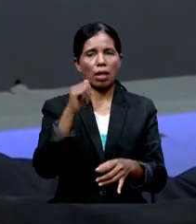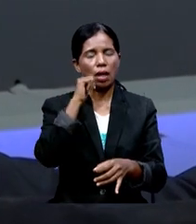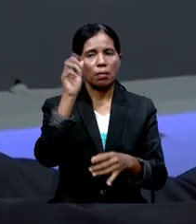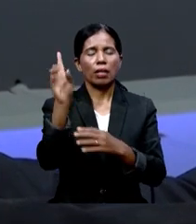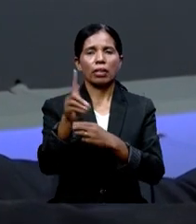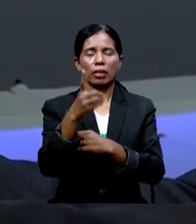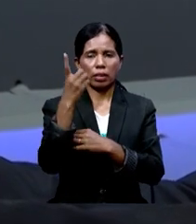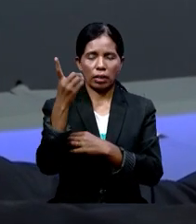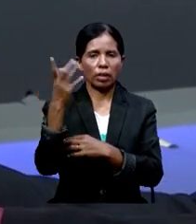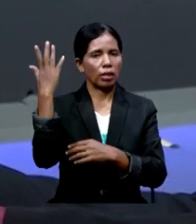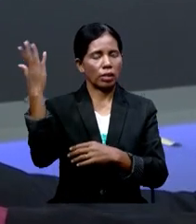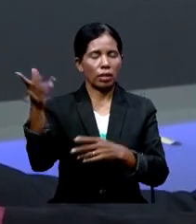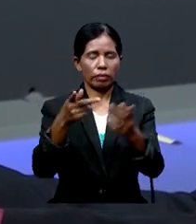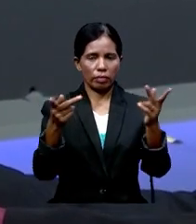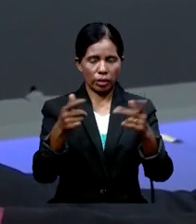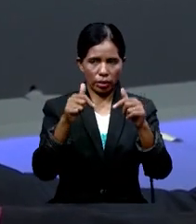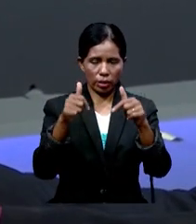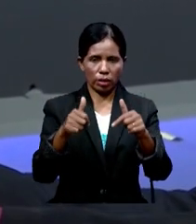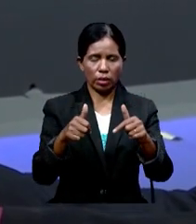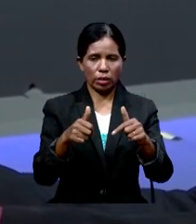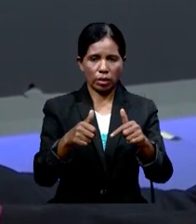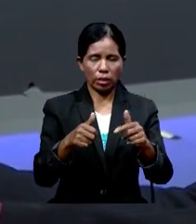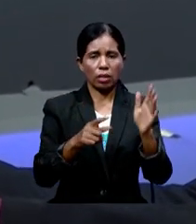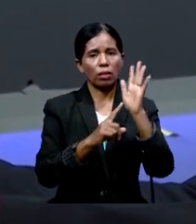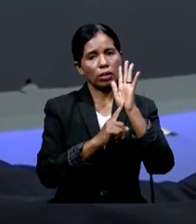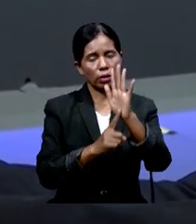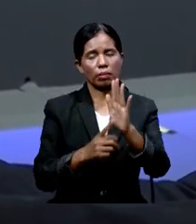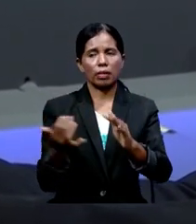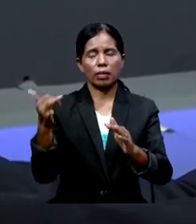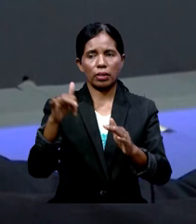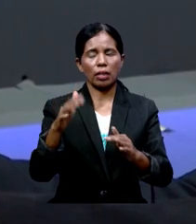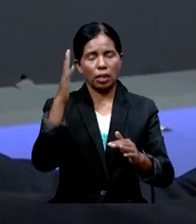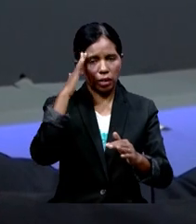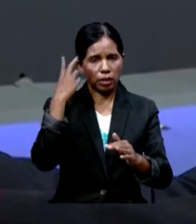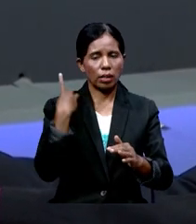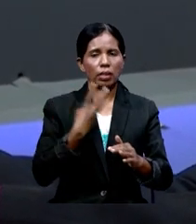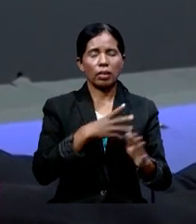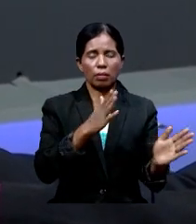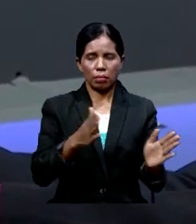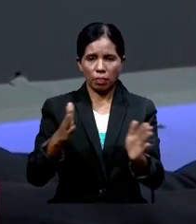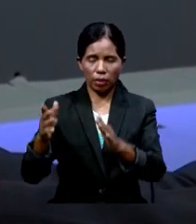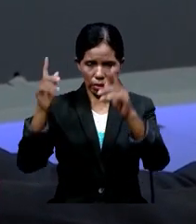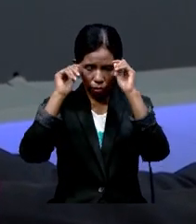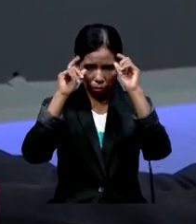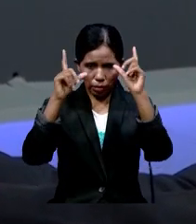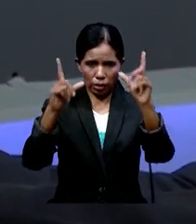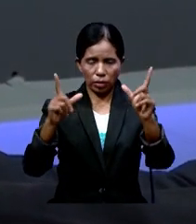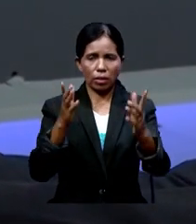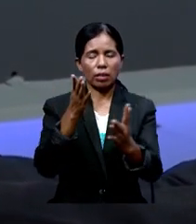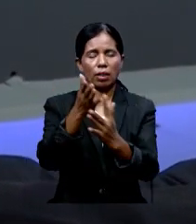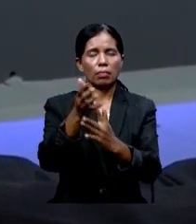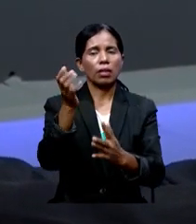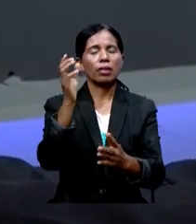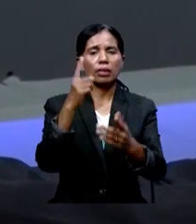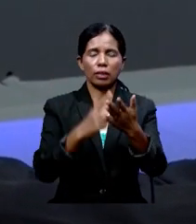ha fatina dele new liu a tua toba sira a tene kata prepara sa timor leste nia pos adesão